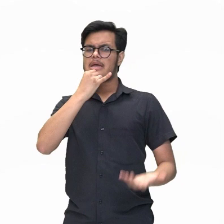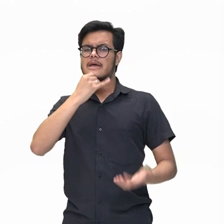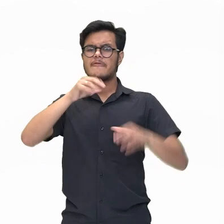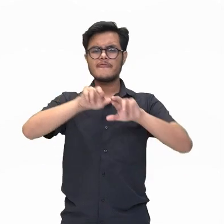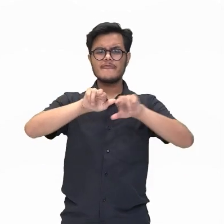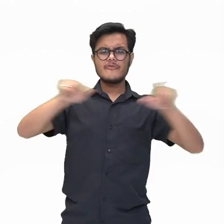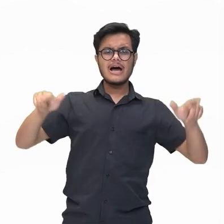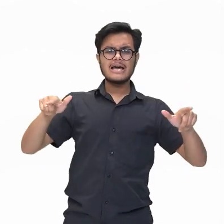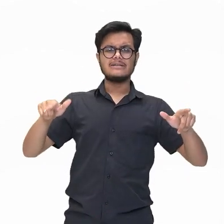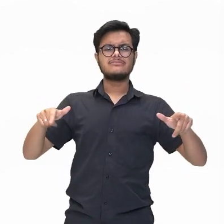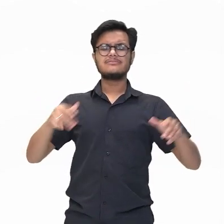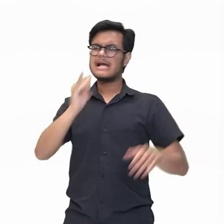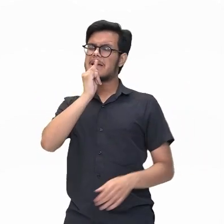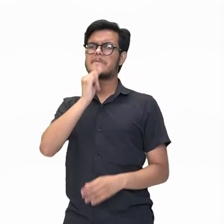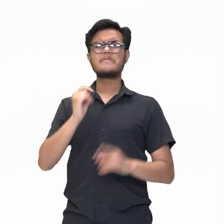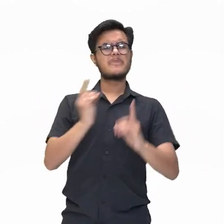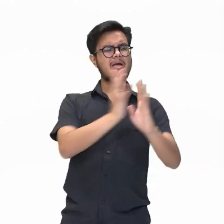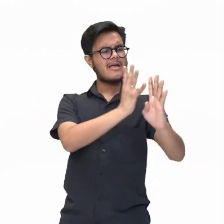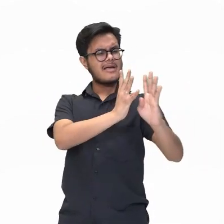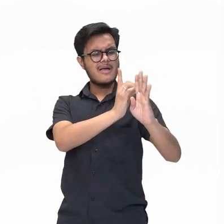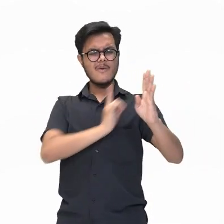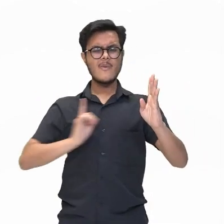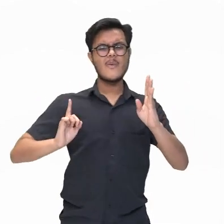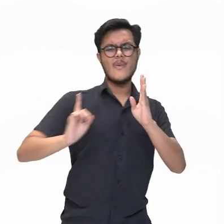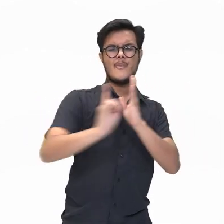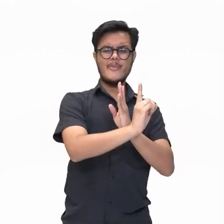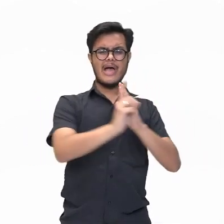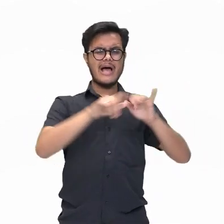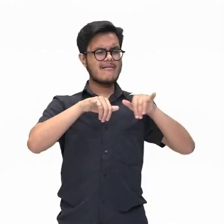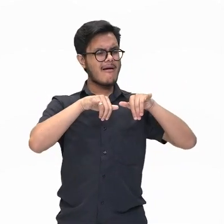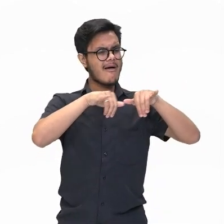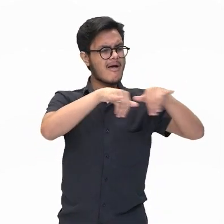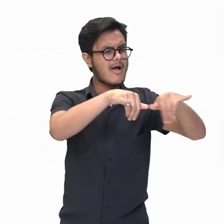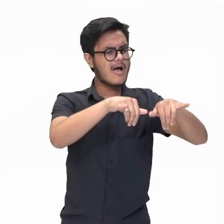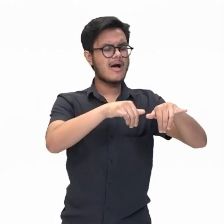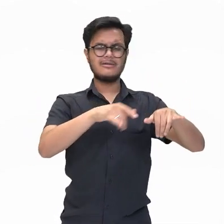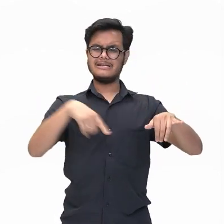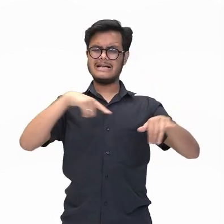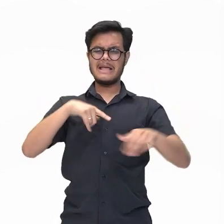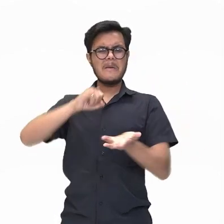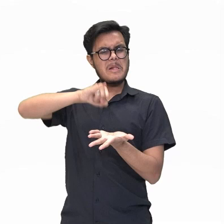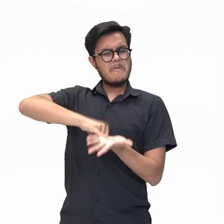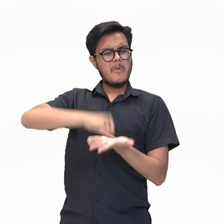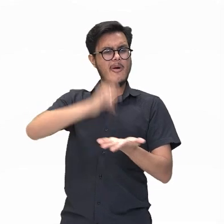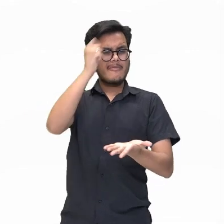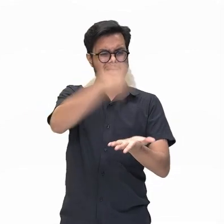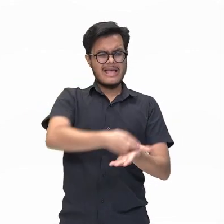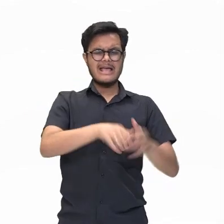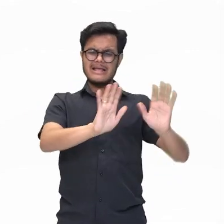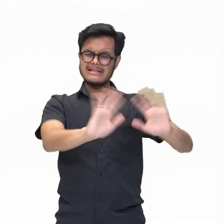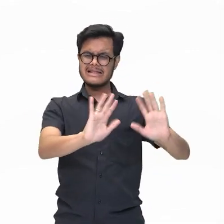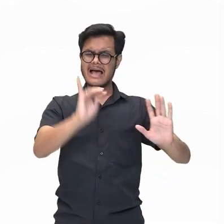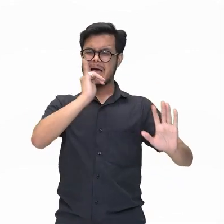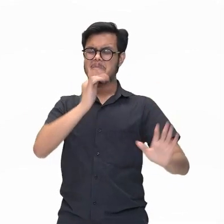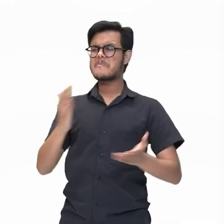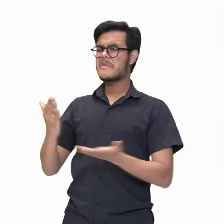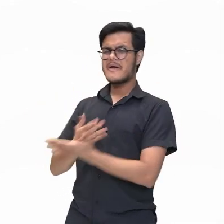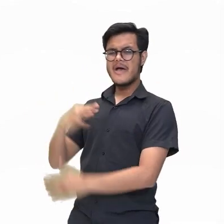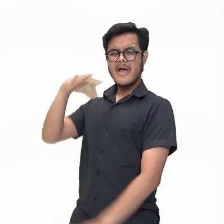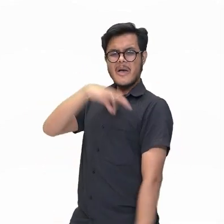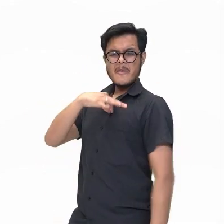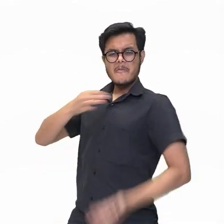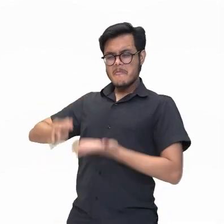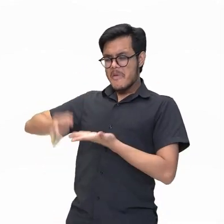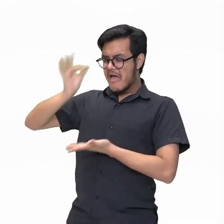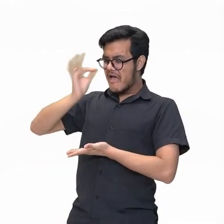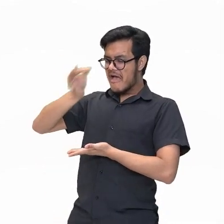exemplos. Pense nas pessoas que furam fila no supermercado, né, que sonegam impostos de renda, no guarda que toma um café na padaria de graça em